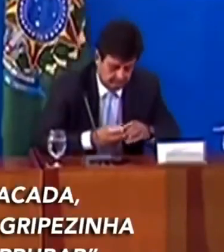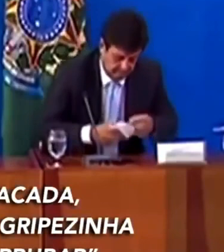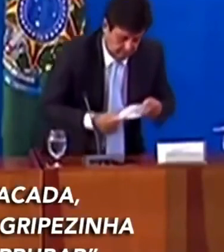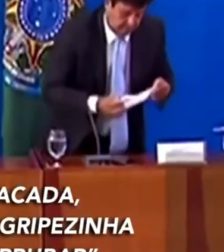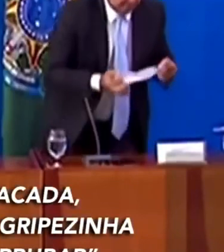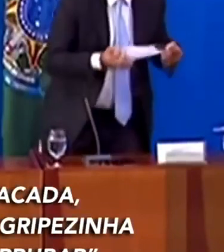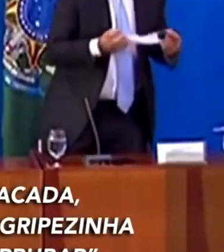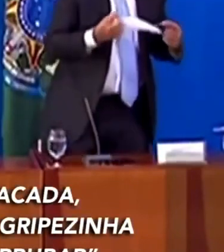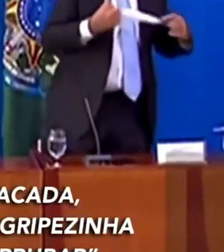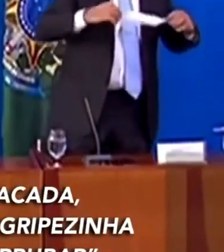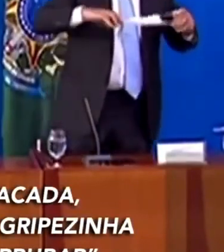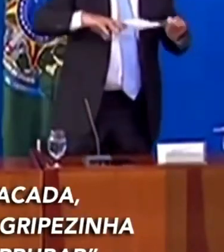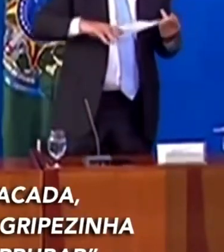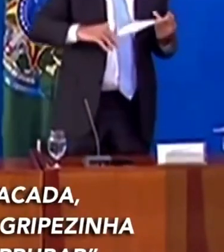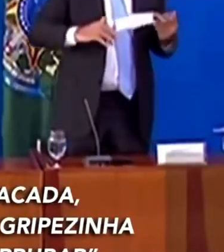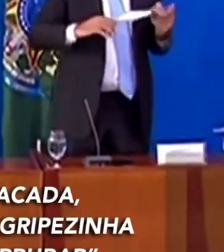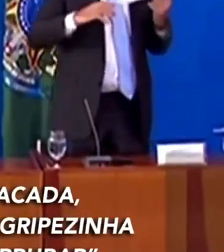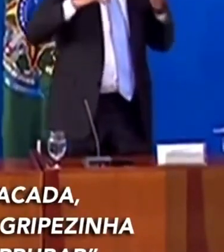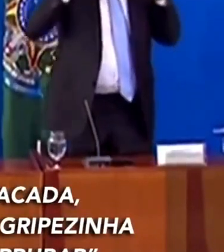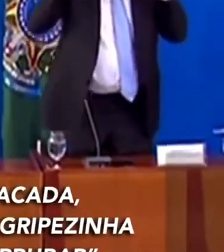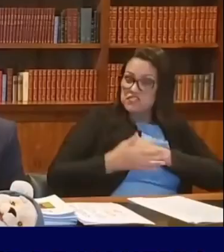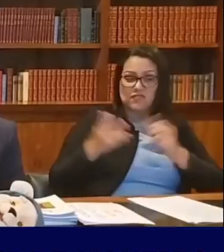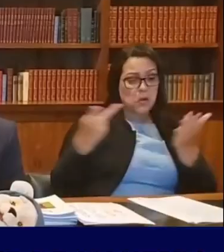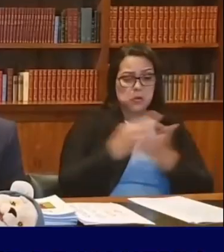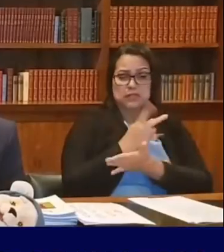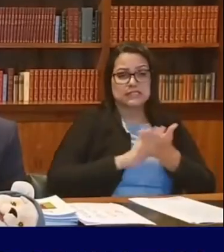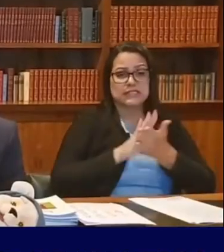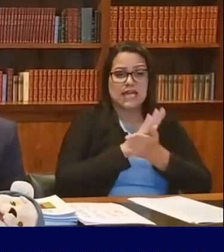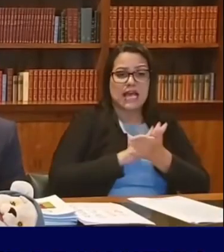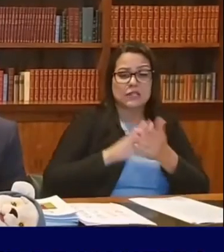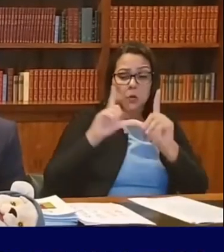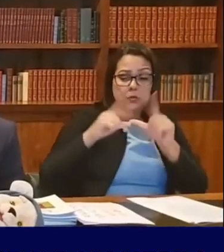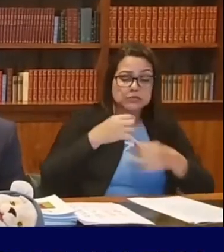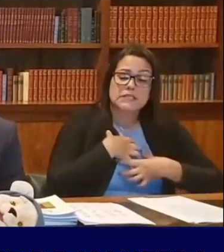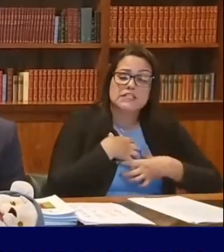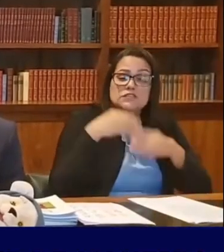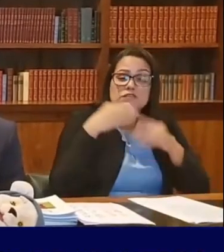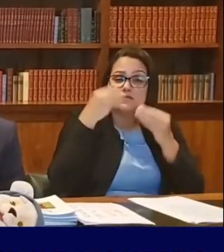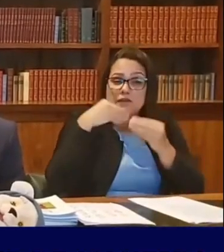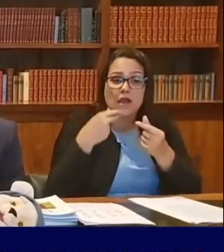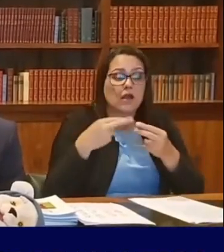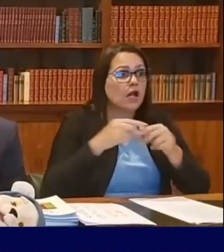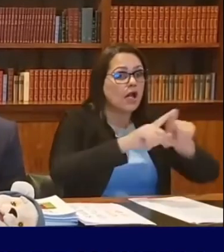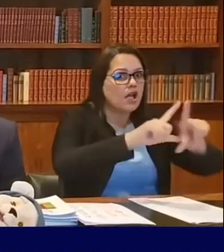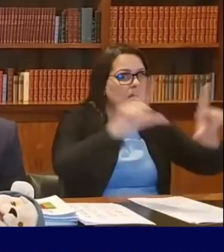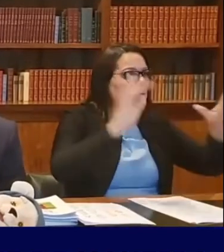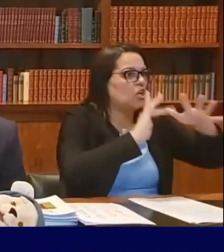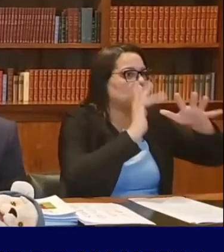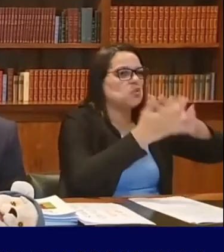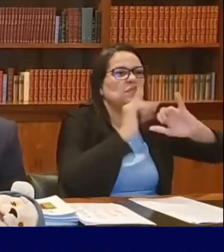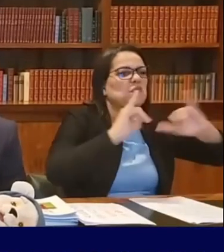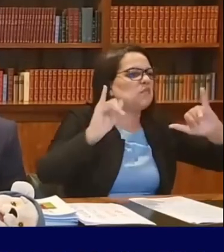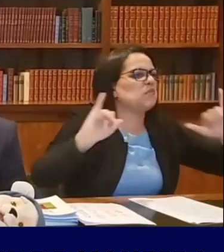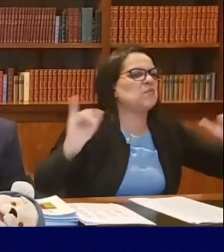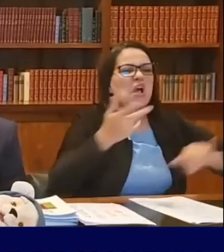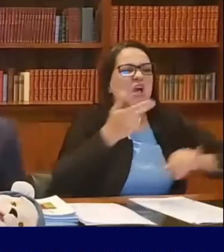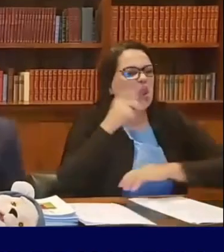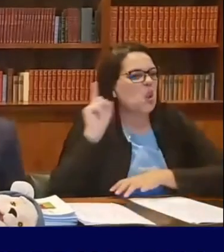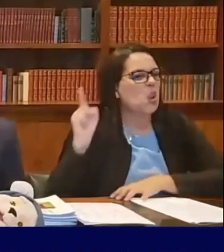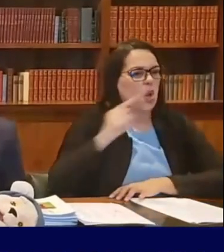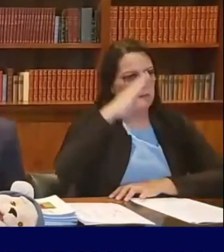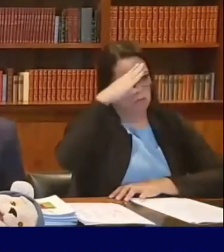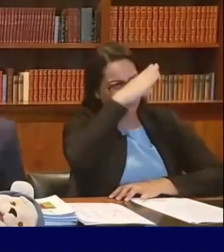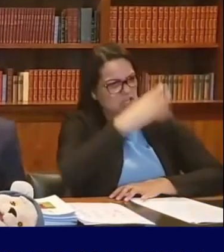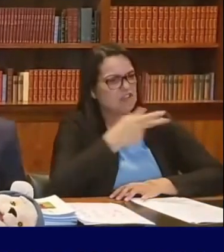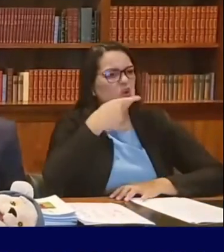Depois da facada não vai ser uma gripezinha que vai me derrubar não, tá ok? O pessoal da mídia, a grande mídia, falando que eu chamei de gripezinha